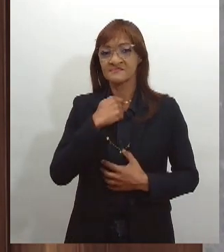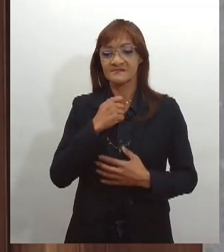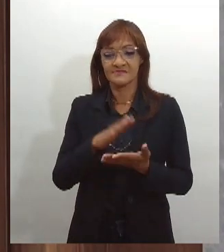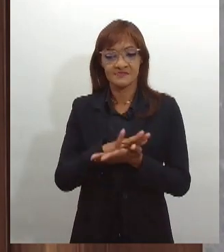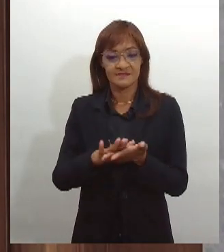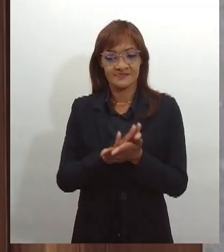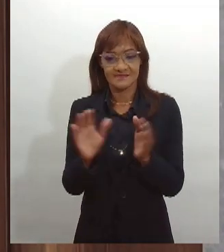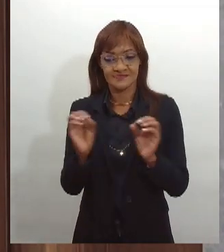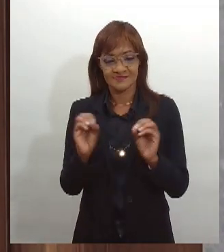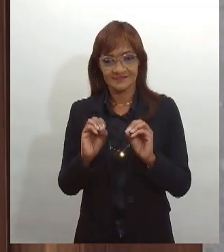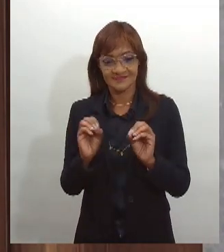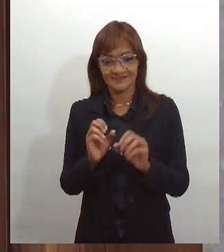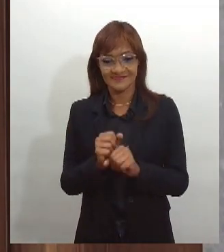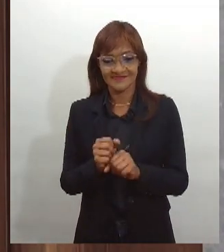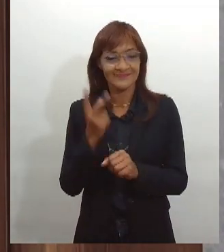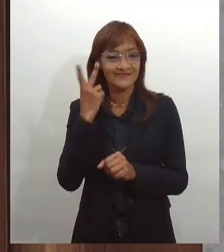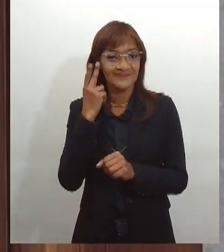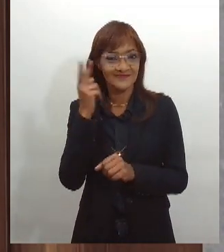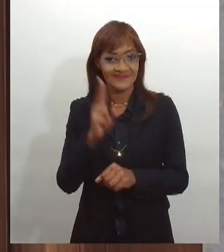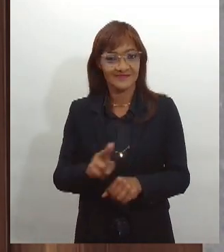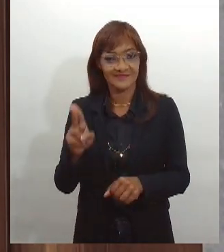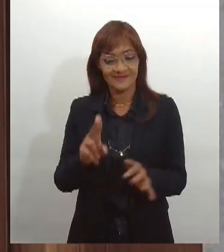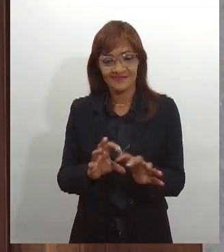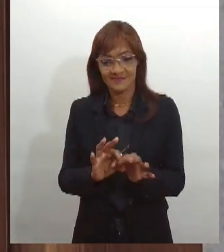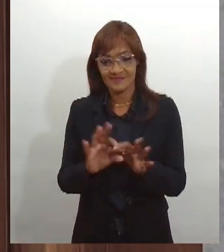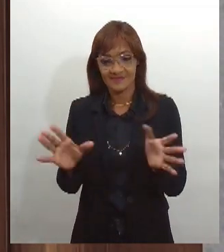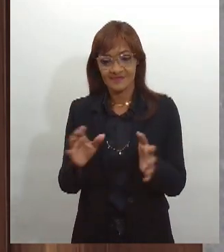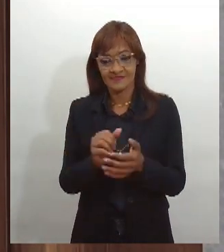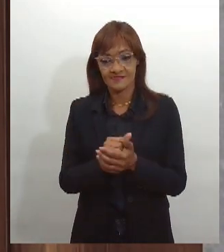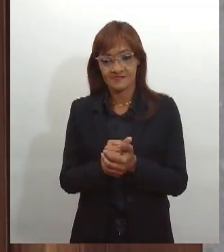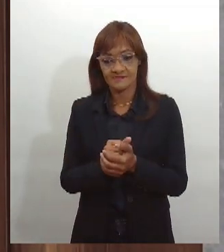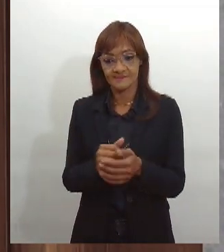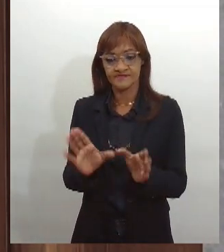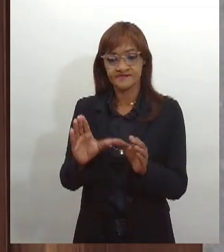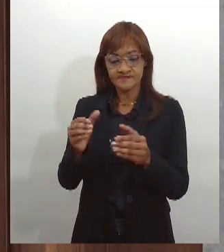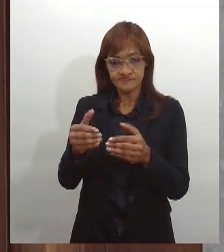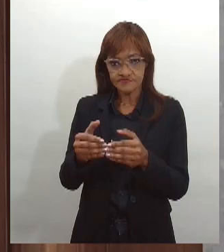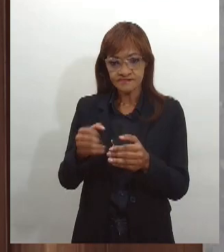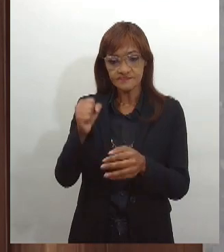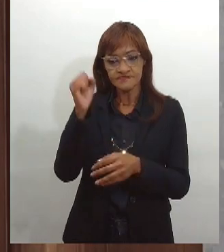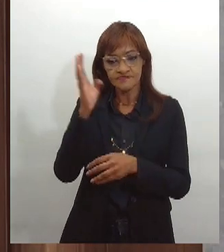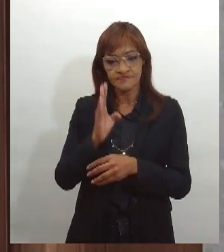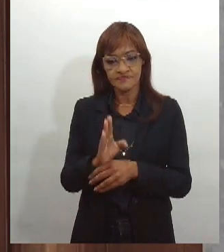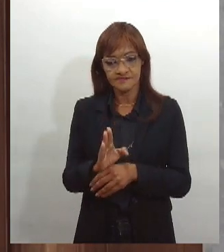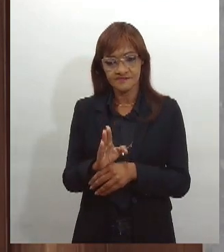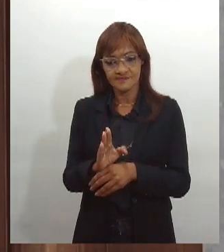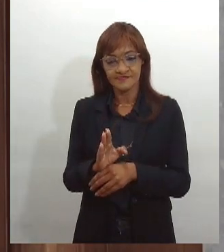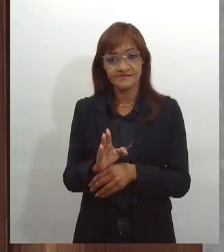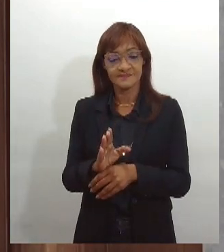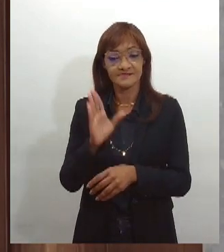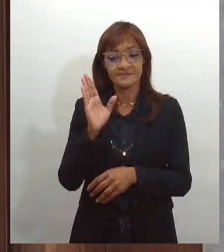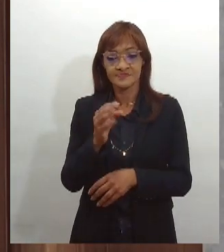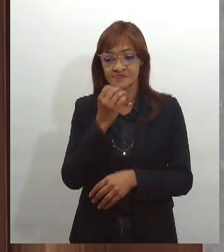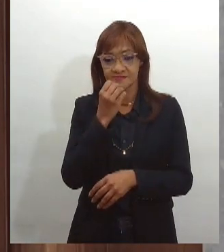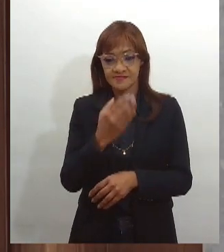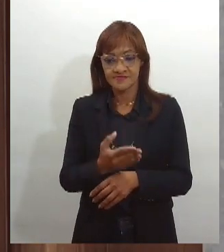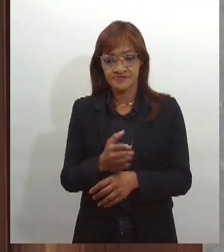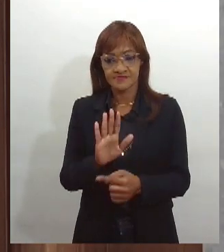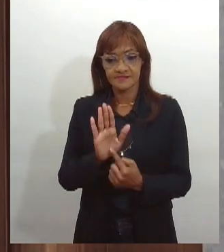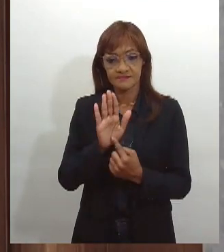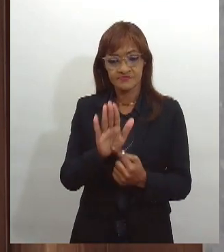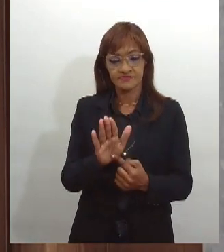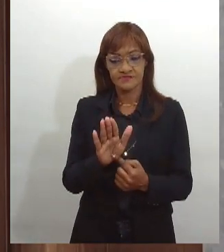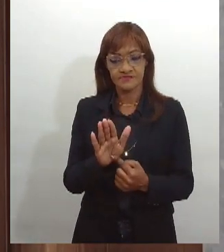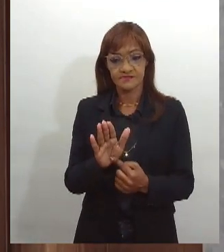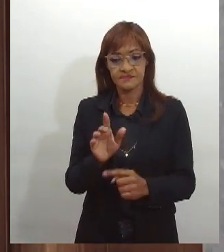arrumada, vai à vontade. A gente vai ter um grupo brasileiríssimo, que é um grupo de chorinhos. Teremos a exposição de Márcia Guimarães,